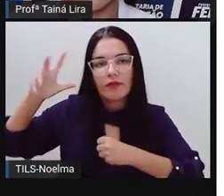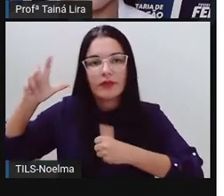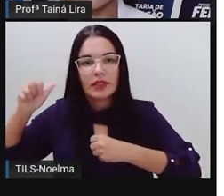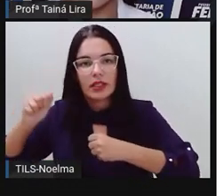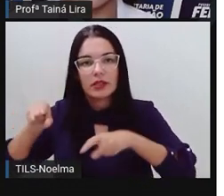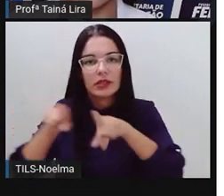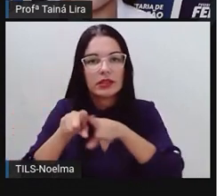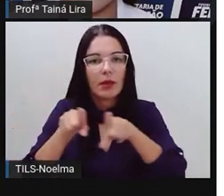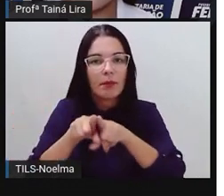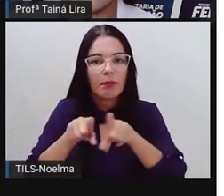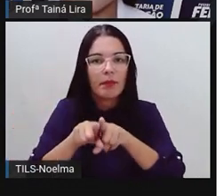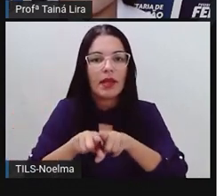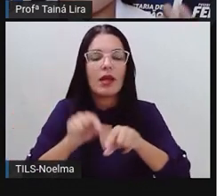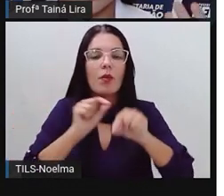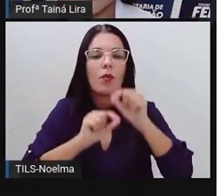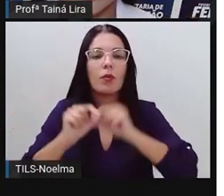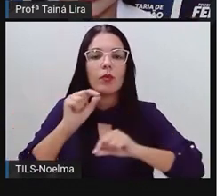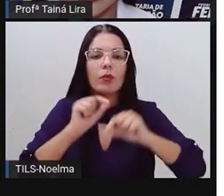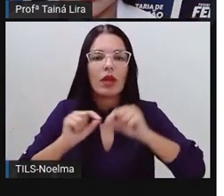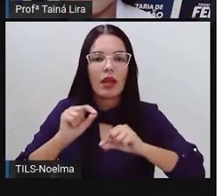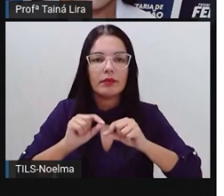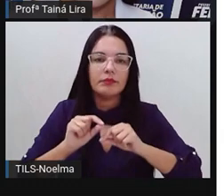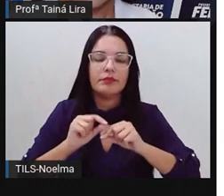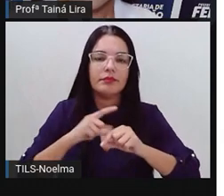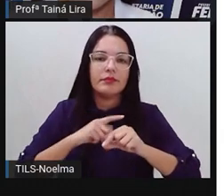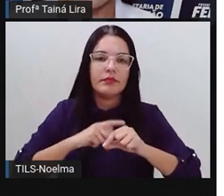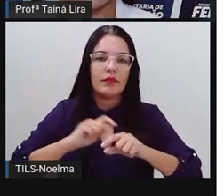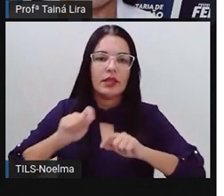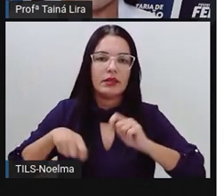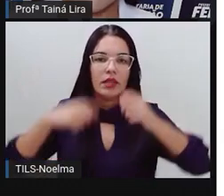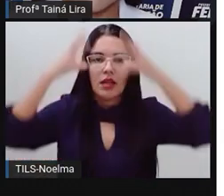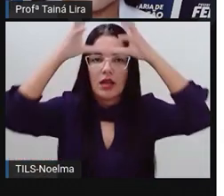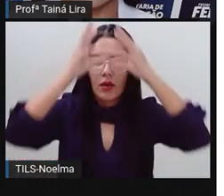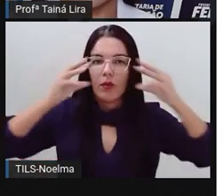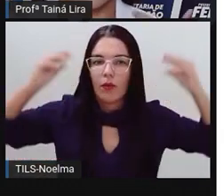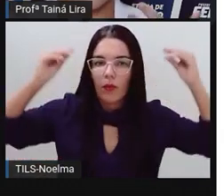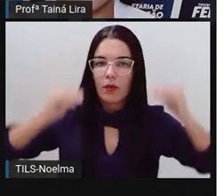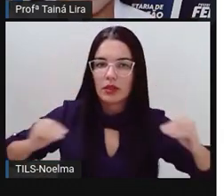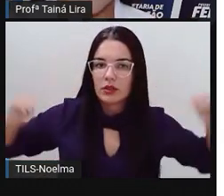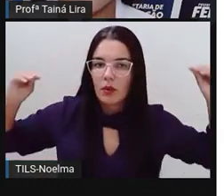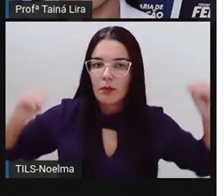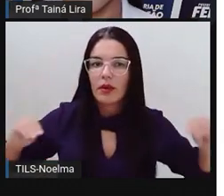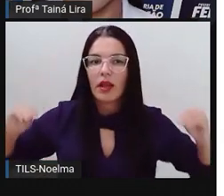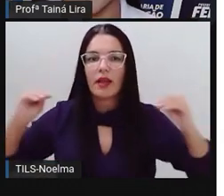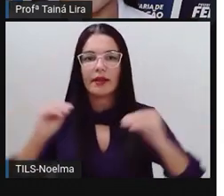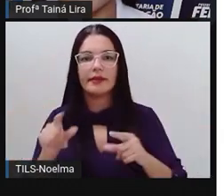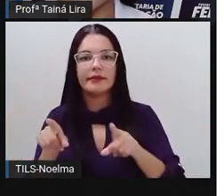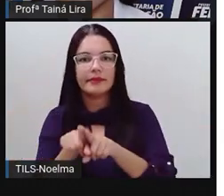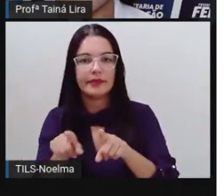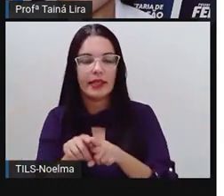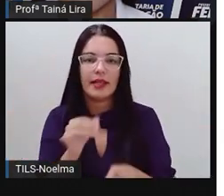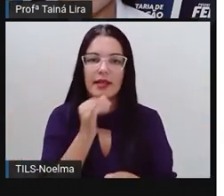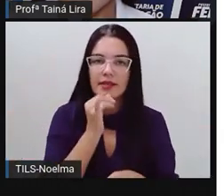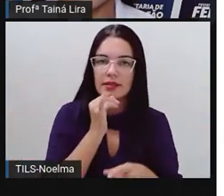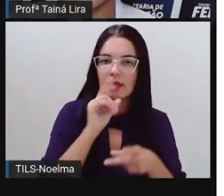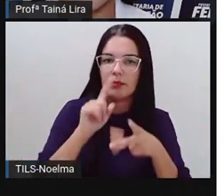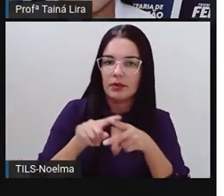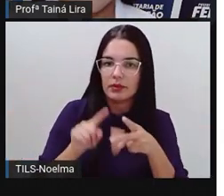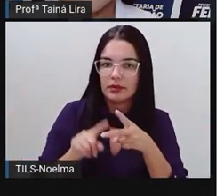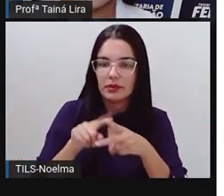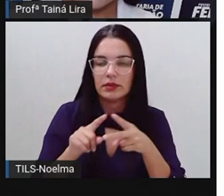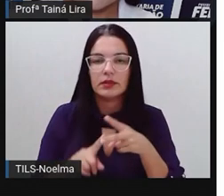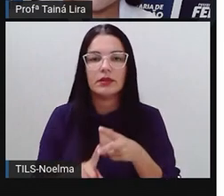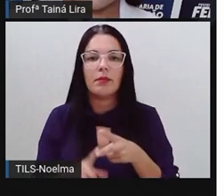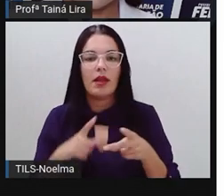são chamadas também de religião de matriz africana né como a umbanda eo candomblé são exemplos e fazem